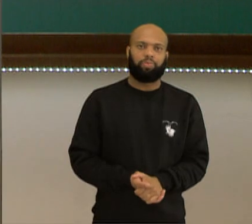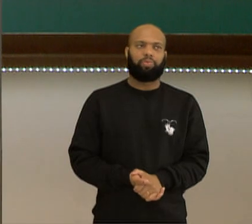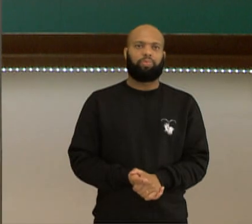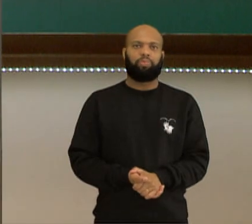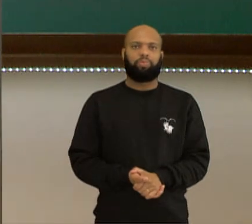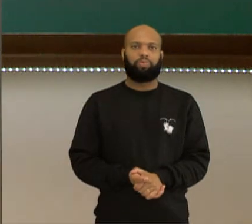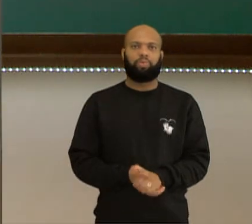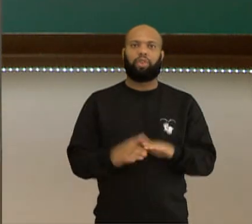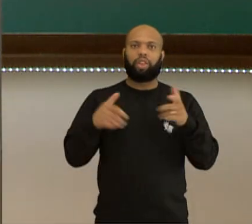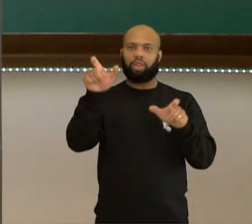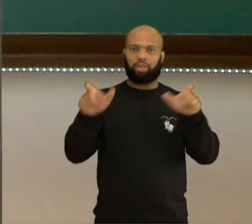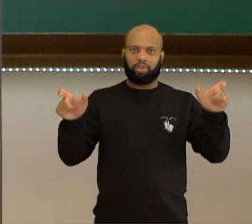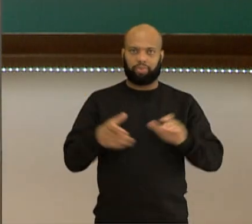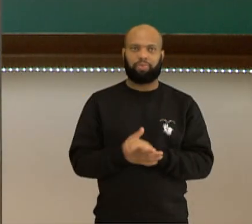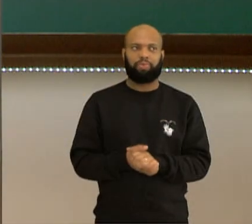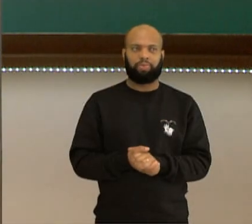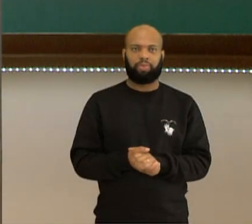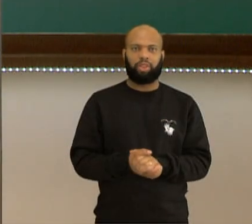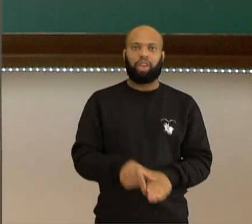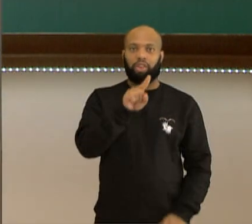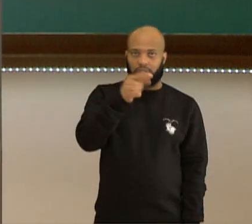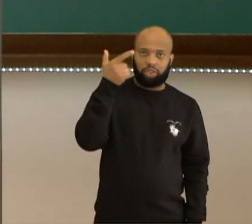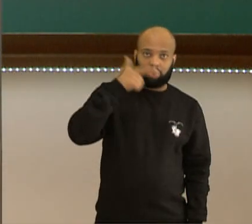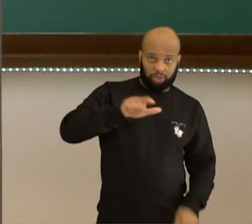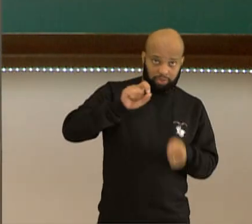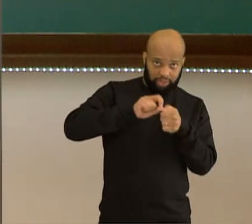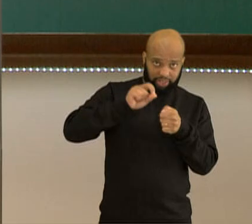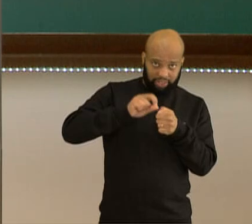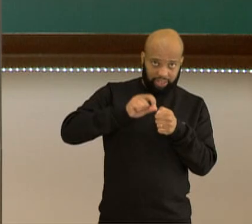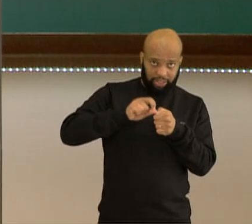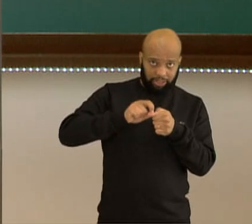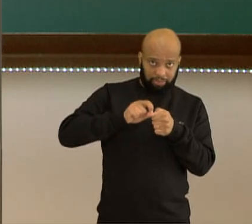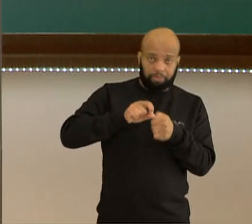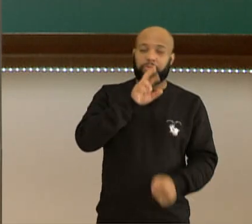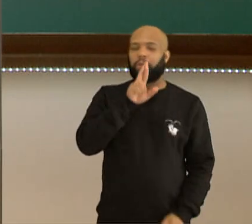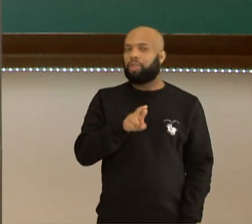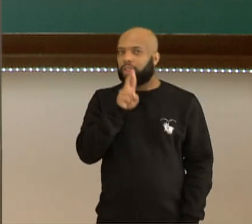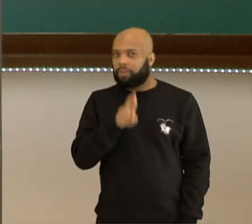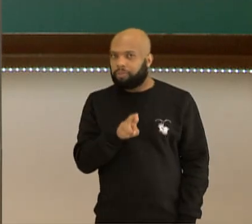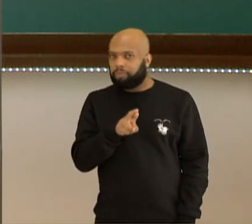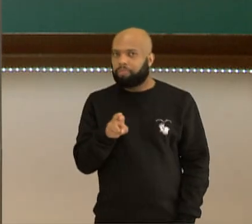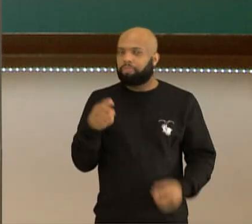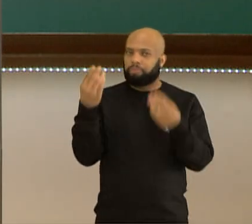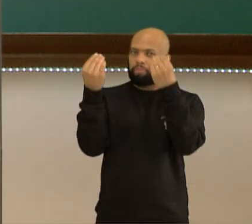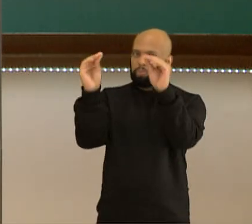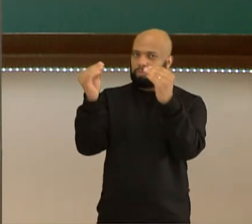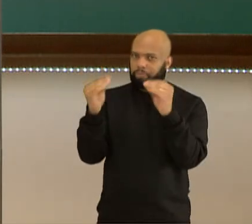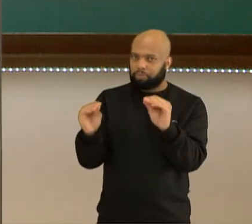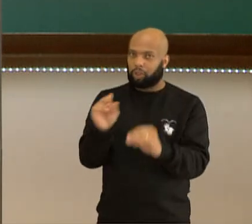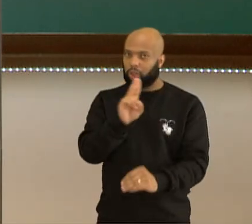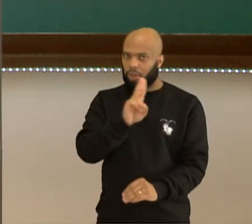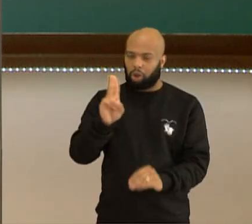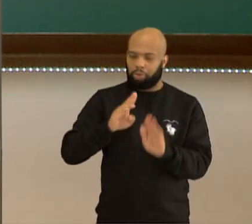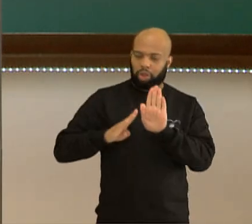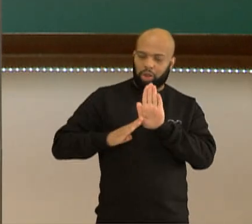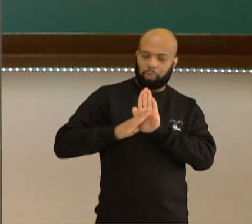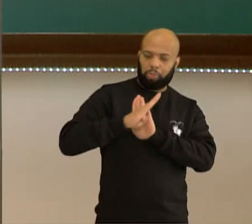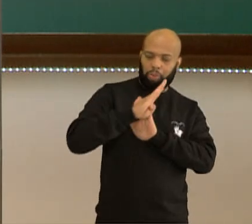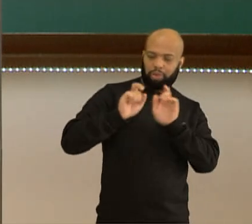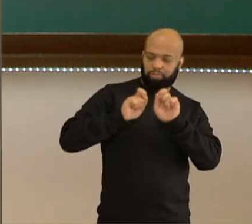E aí, pessoal, conseguiram fazer? Deu certo? Conseguiram classificar em crescente ou decrescente